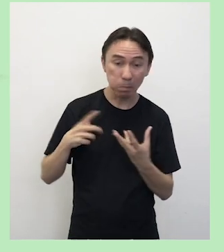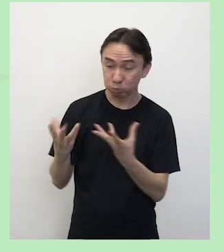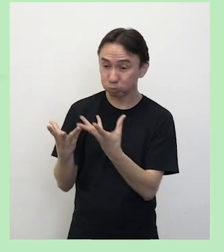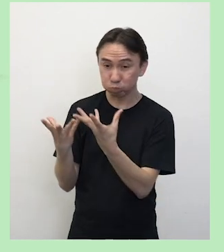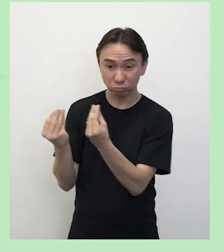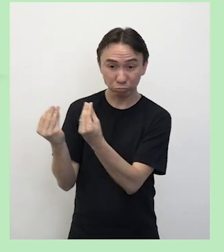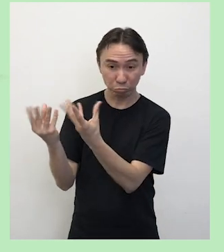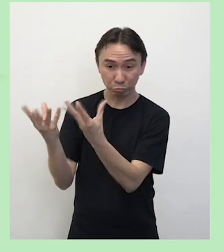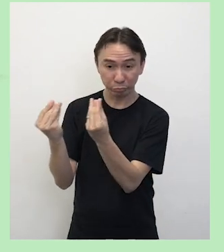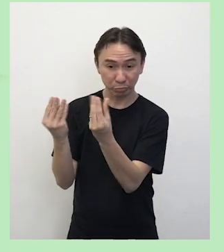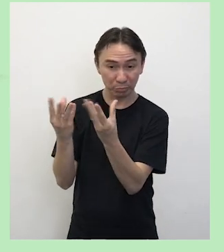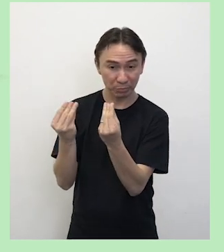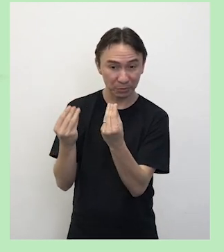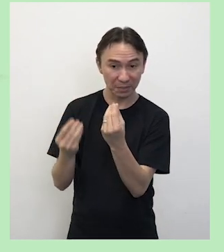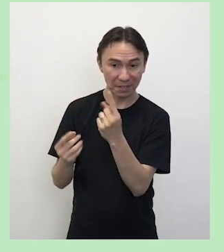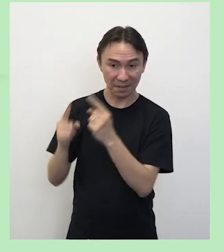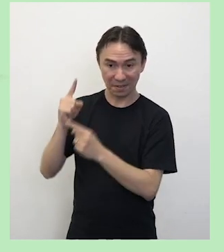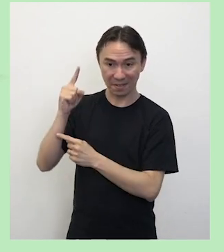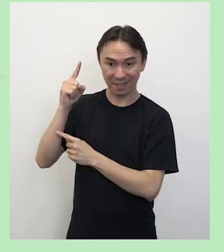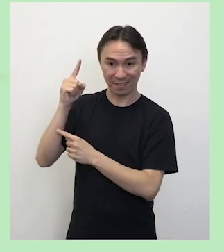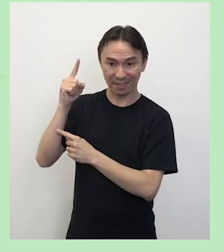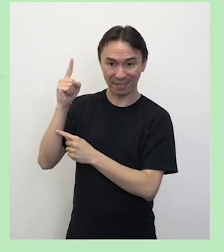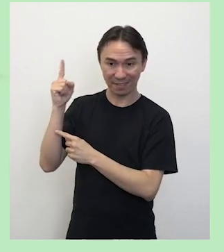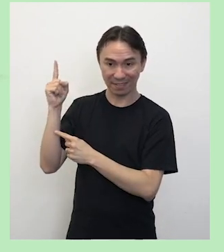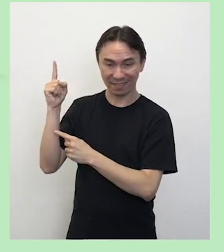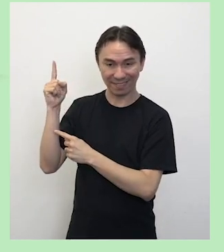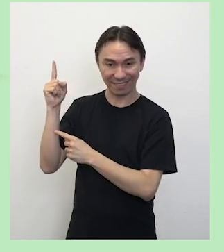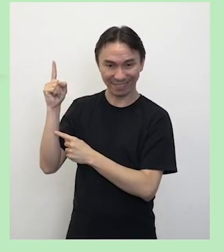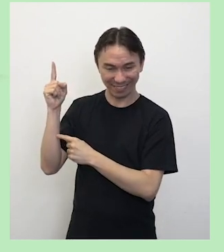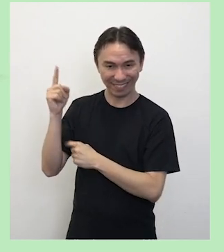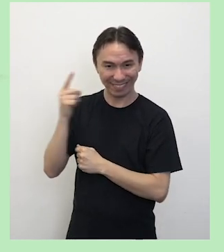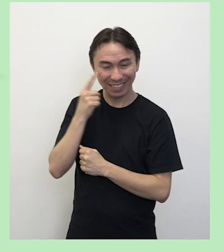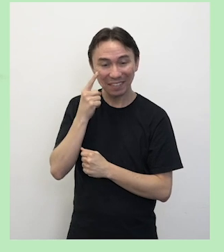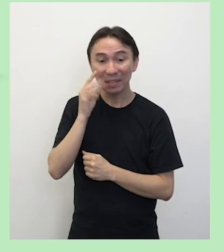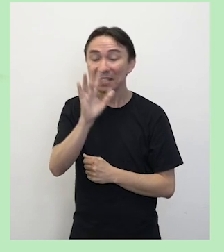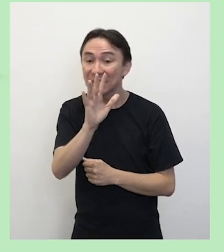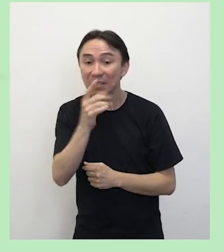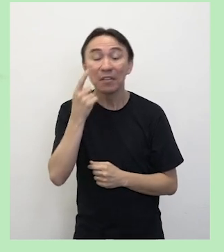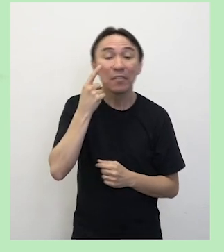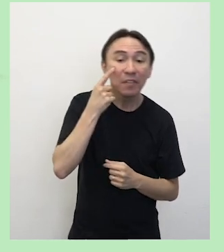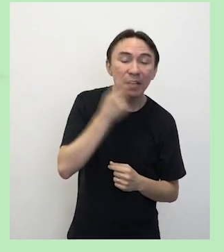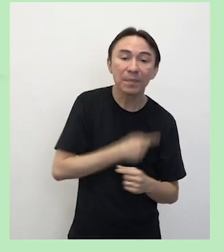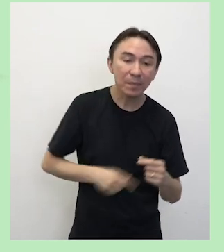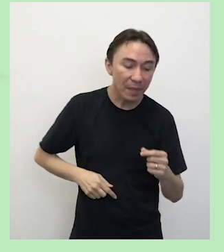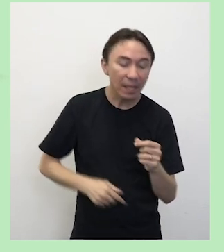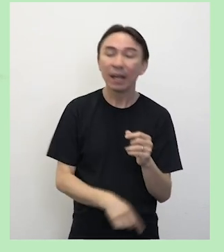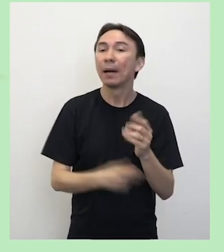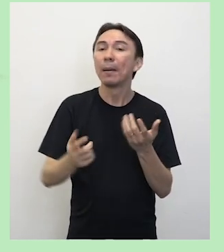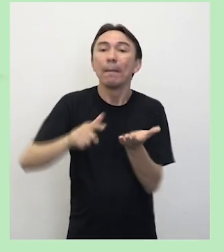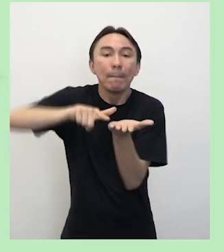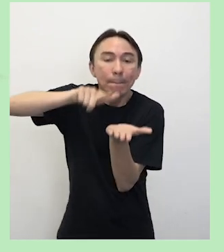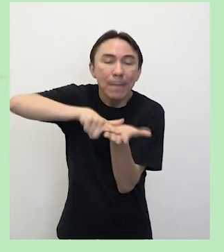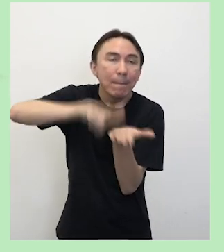quantidade enorme. Mas a partir do momento que eu consigo medir o que representa papel, o que eu